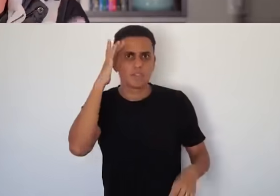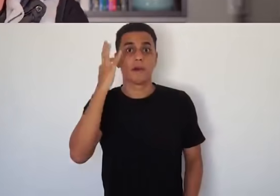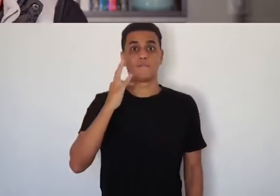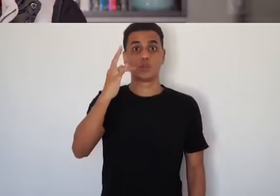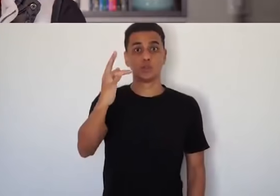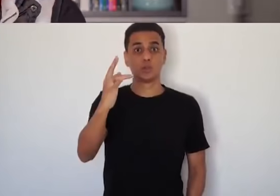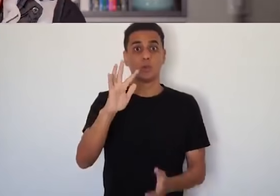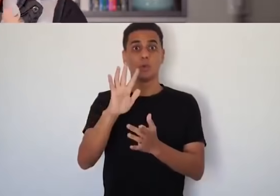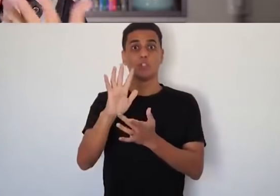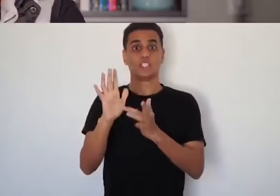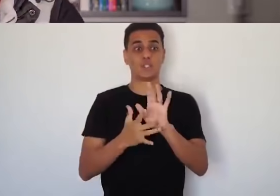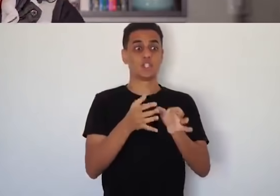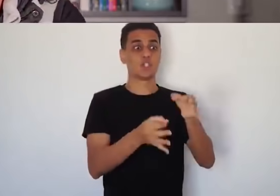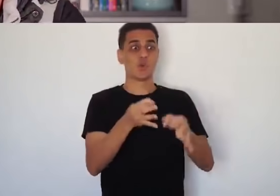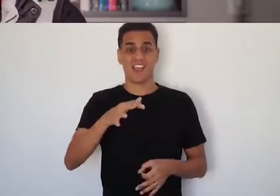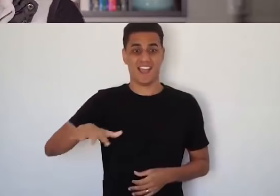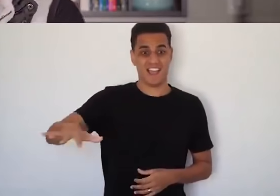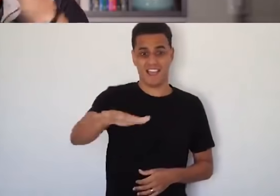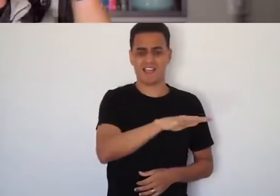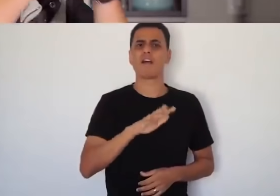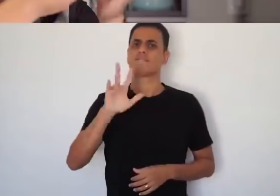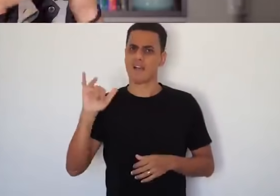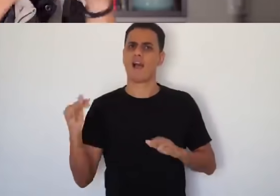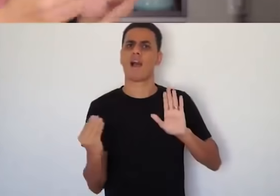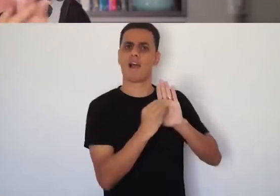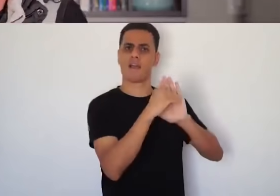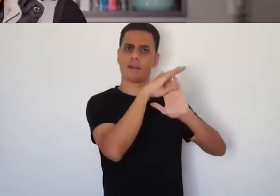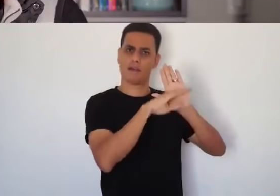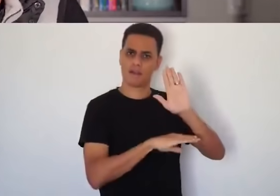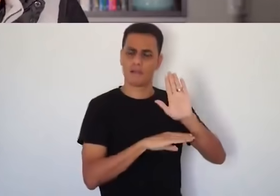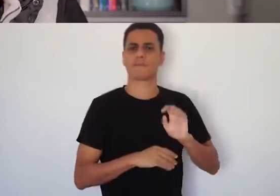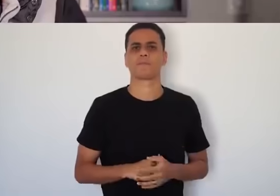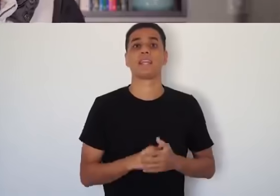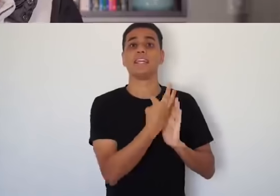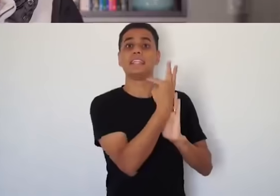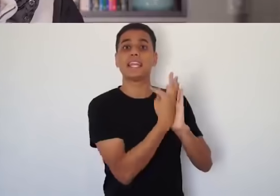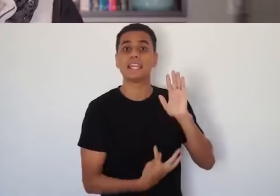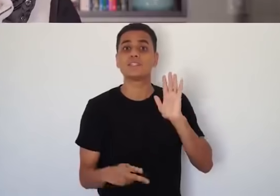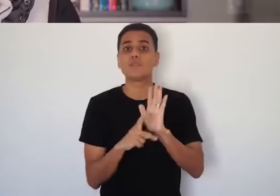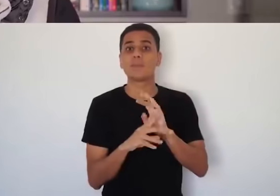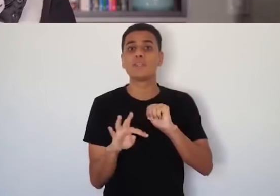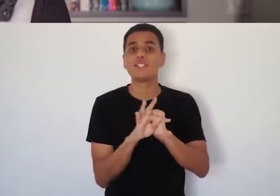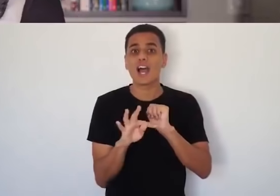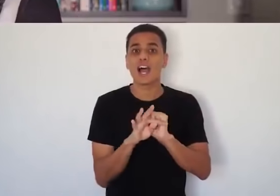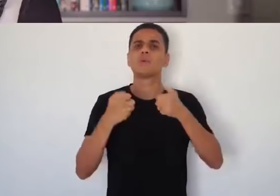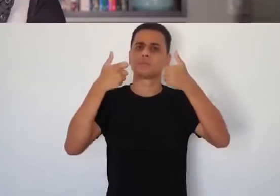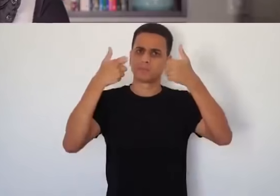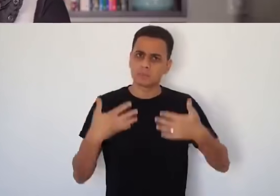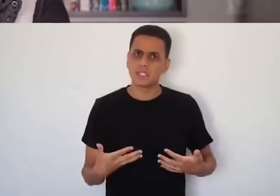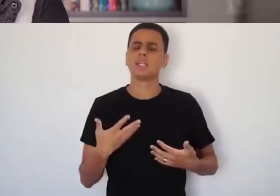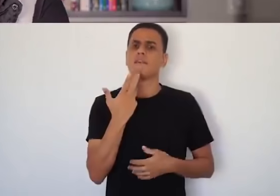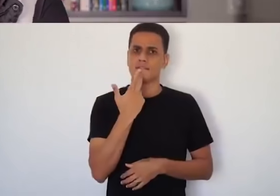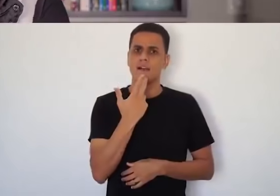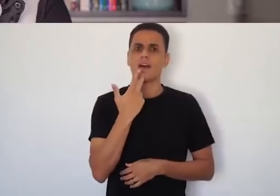ela é morta, que ela é incoerente, ela não é compatível com o credo, com a fé. Então aqui, de novo, ele está falando sobre socorrer